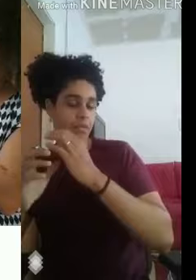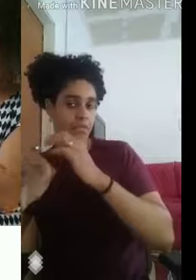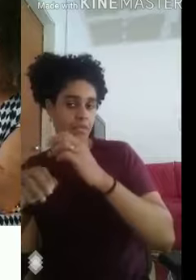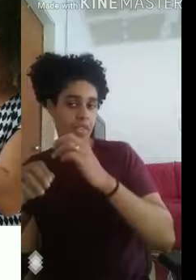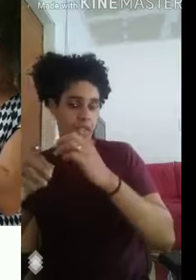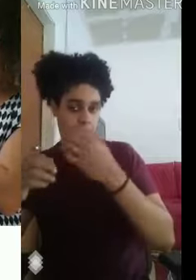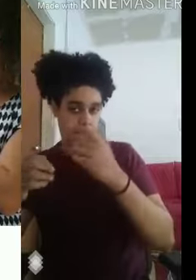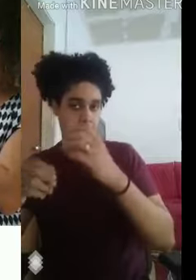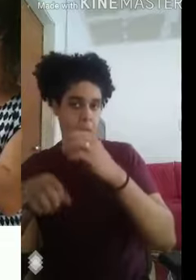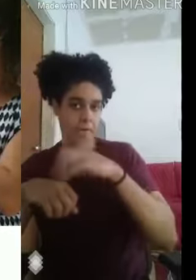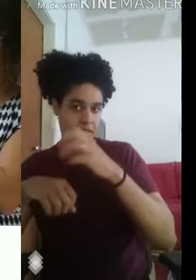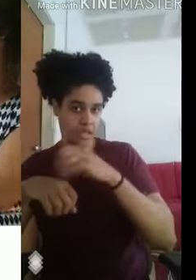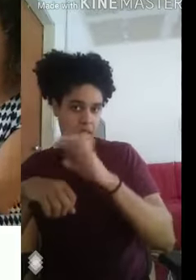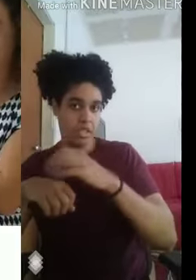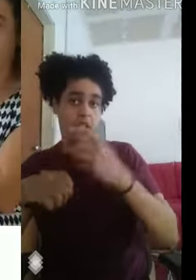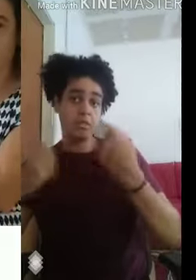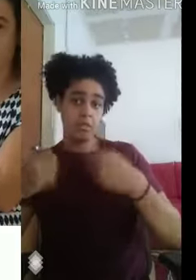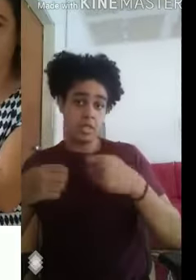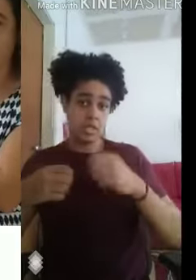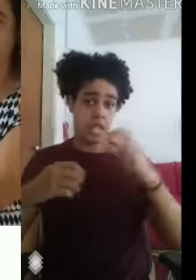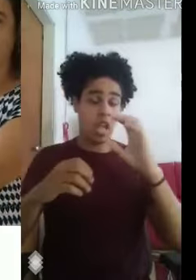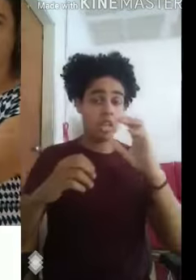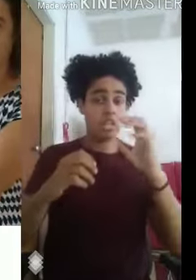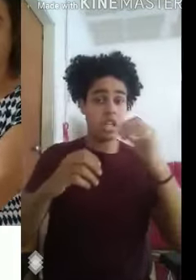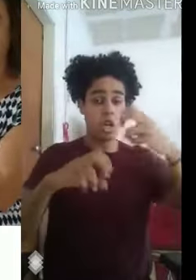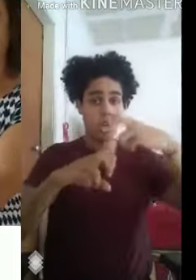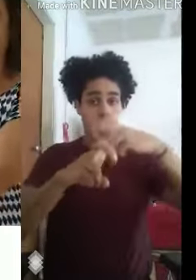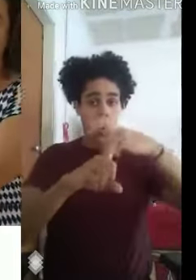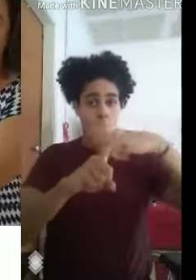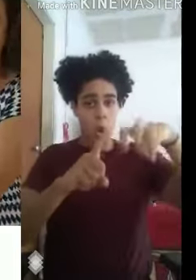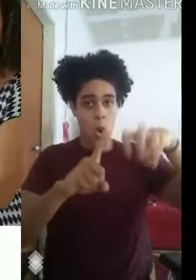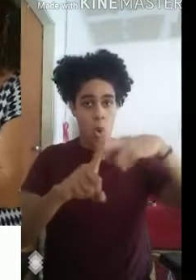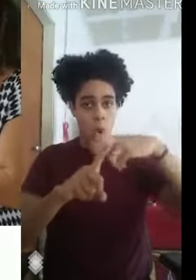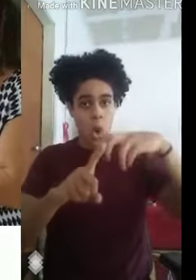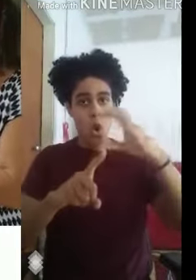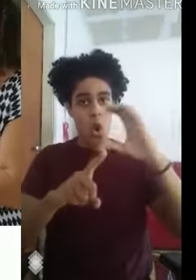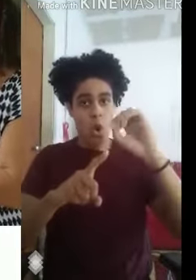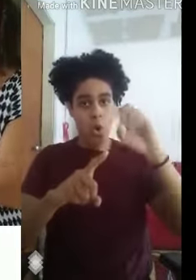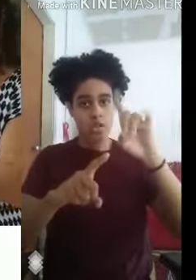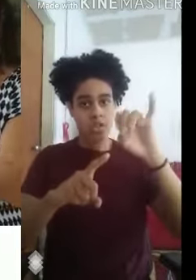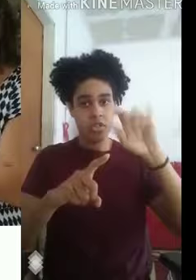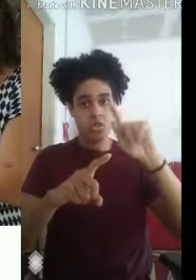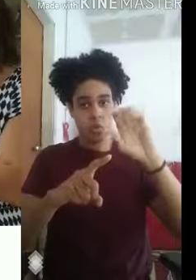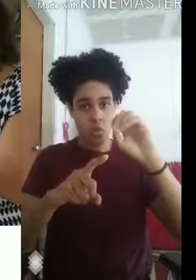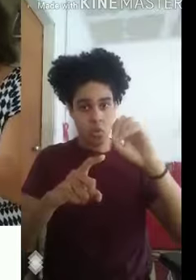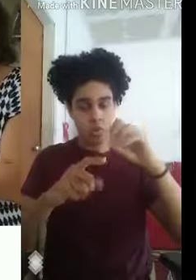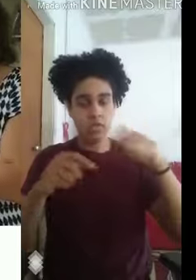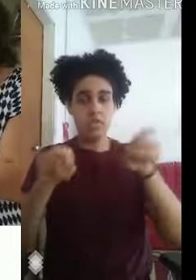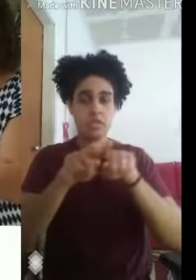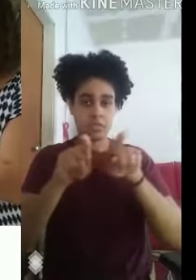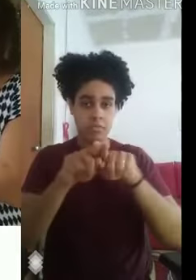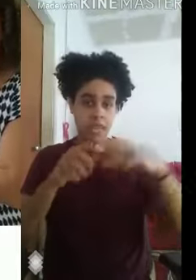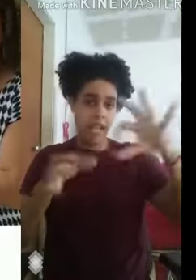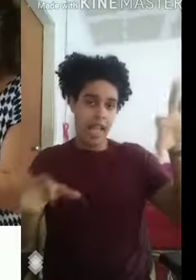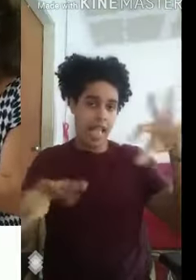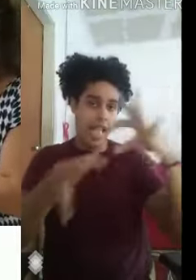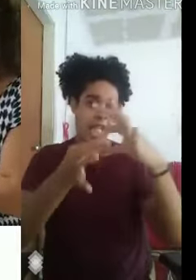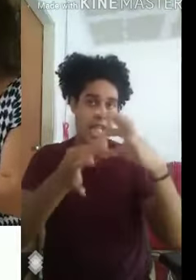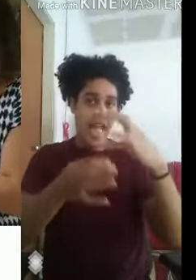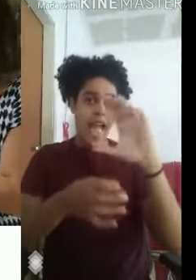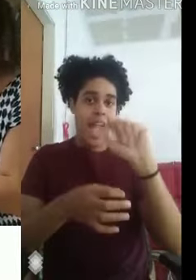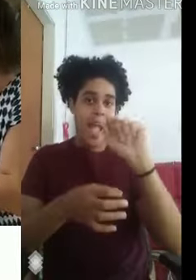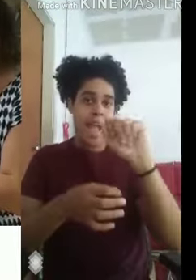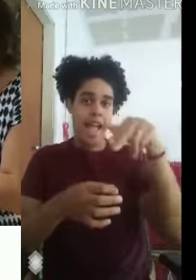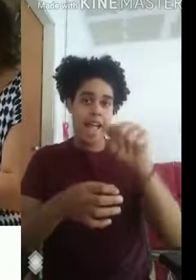mensagem, precisa do código, o canal, que é o meio de transmissão, pode ser a televisão, o telefone ou a